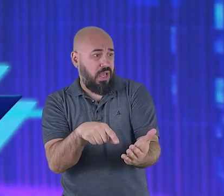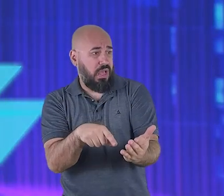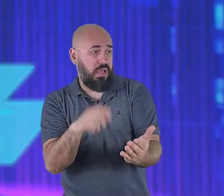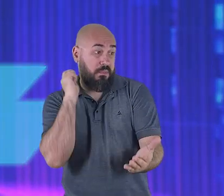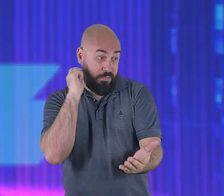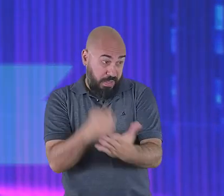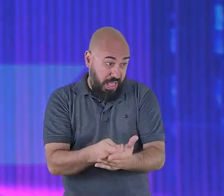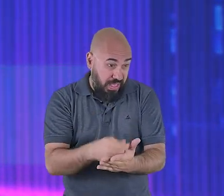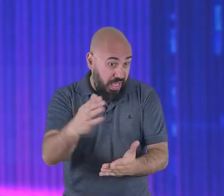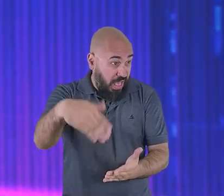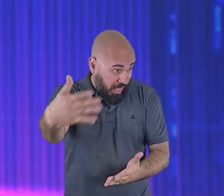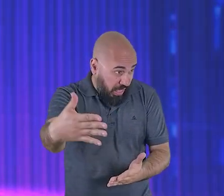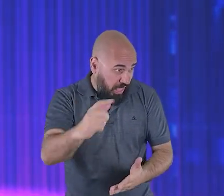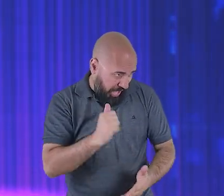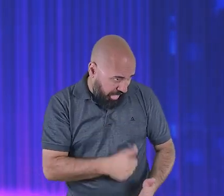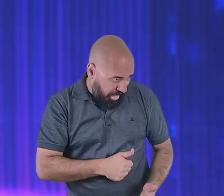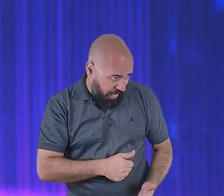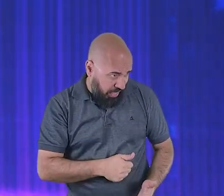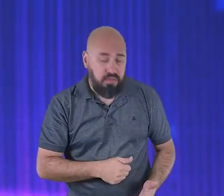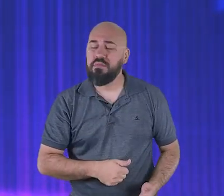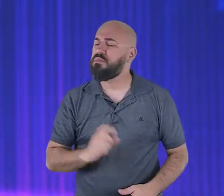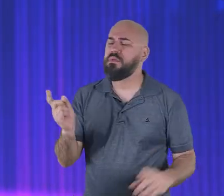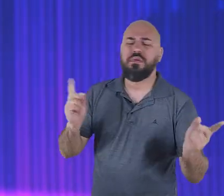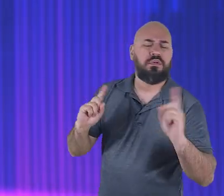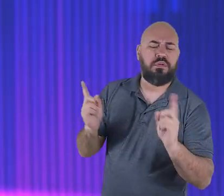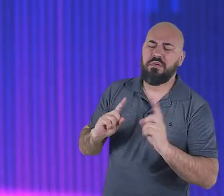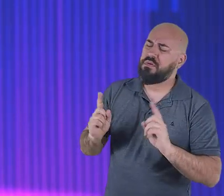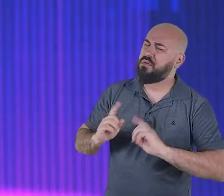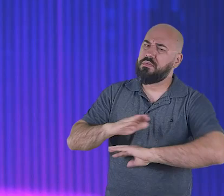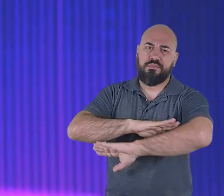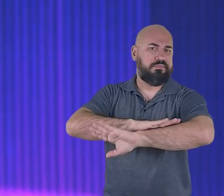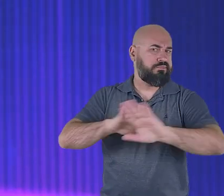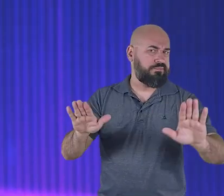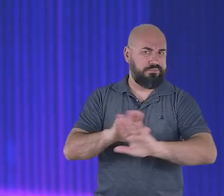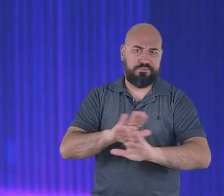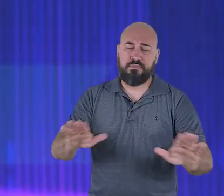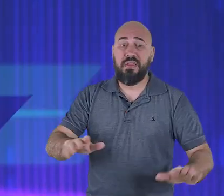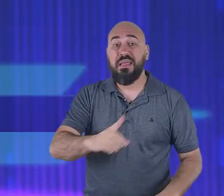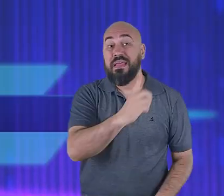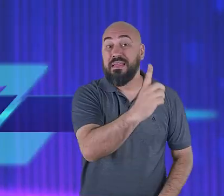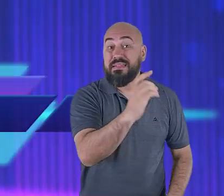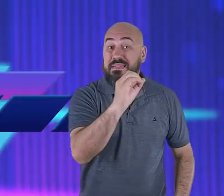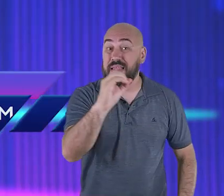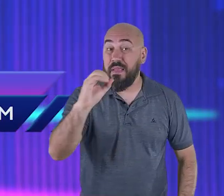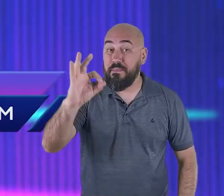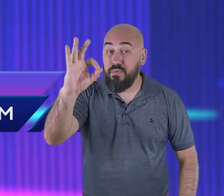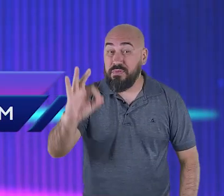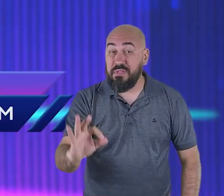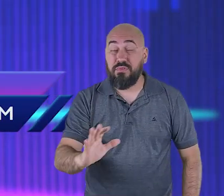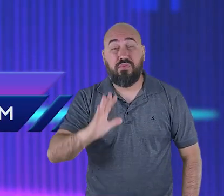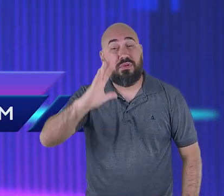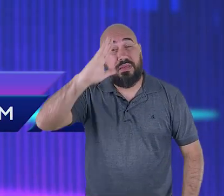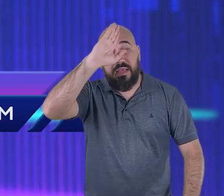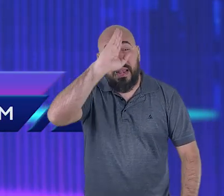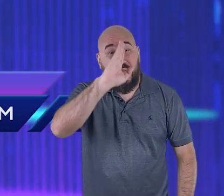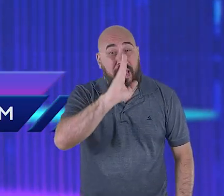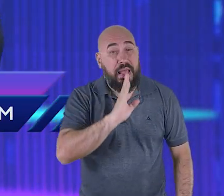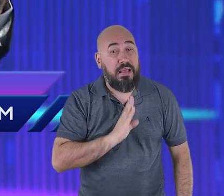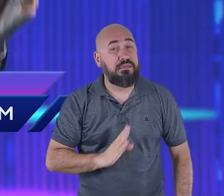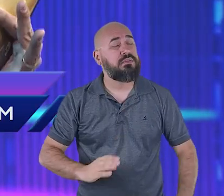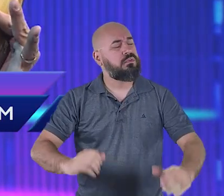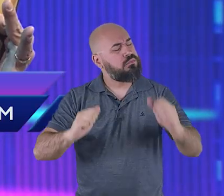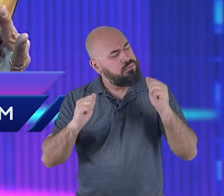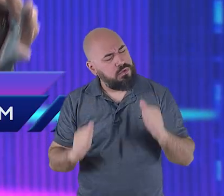Não precisa. É 100% grátis, porque nós temos aqui na Novo Tempo os Anjos da Esperança, que nos ajudam